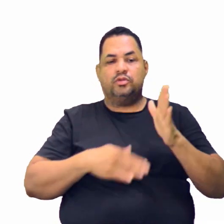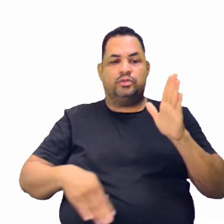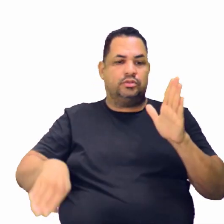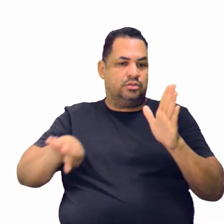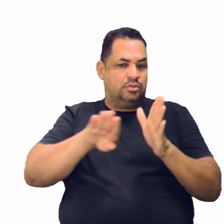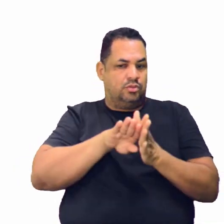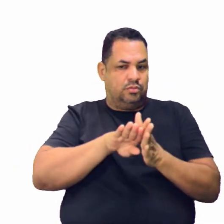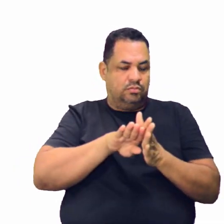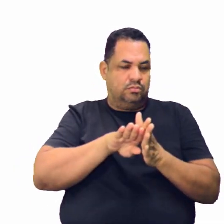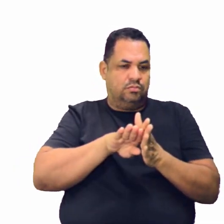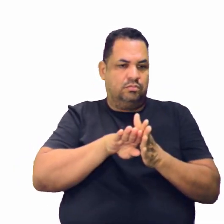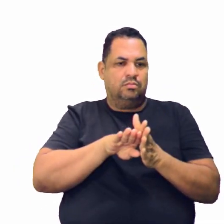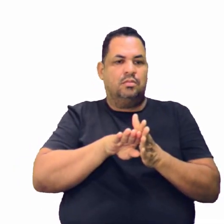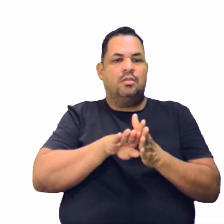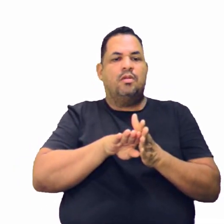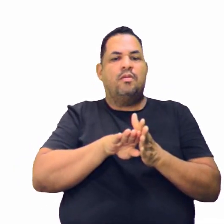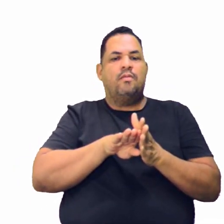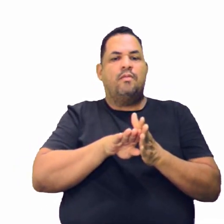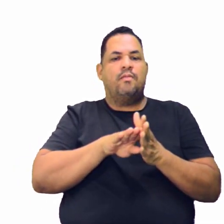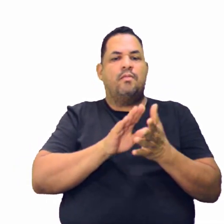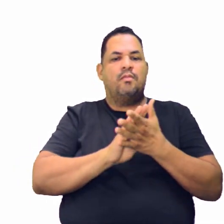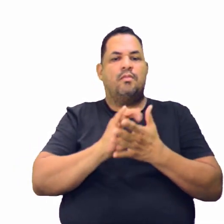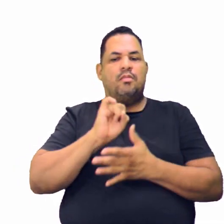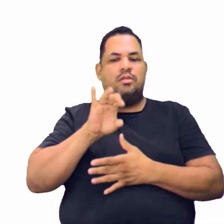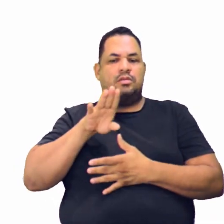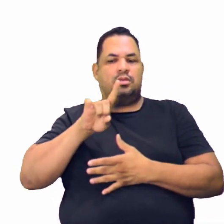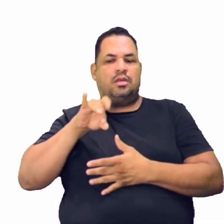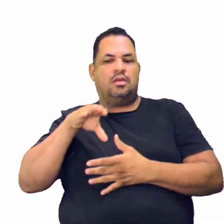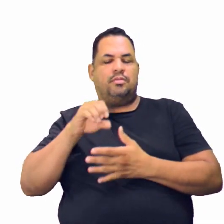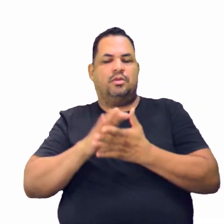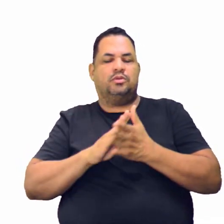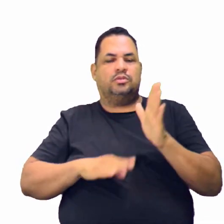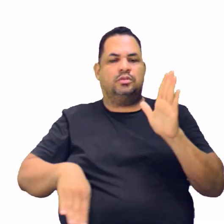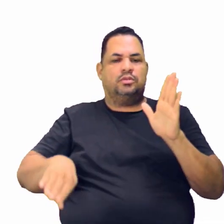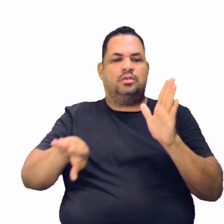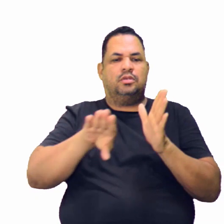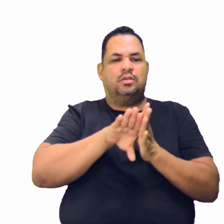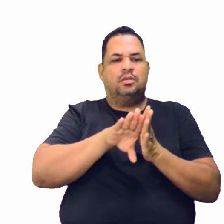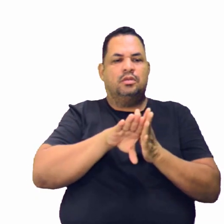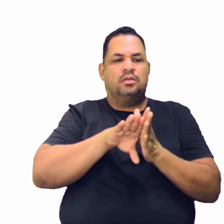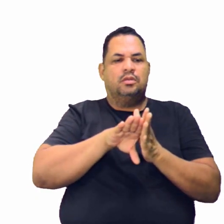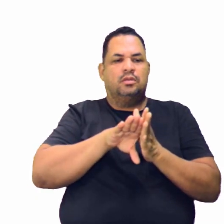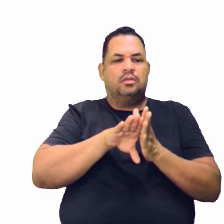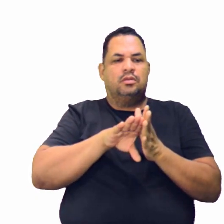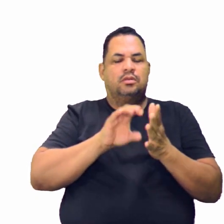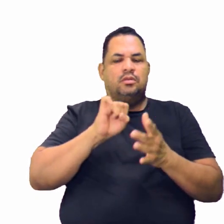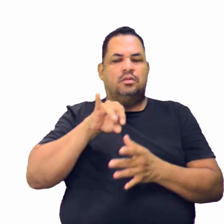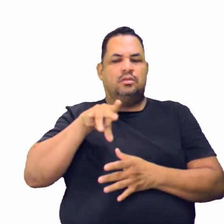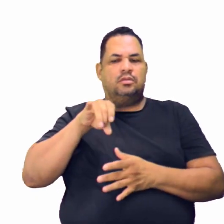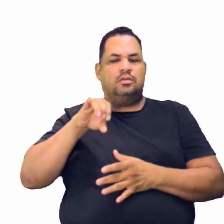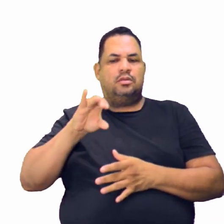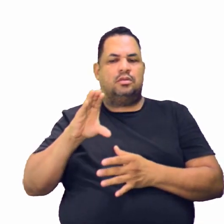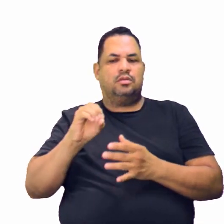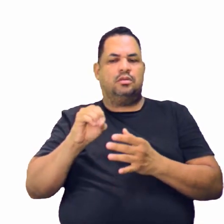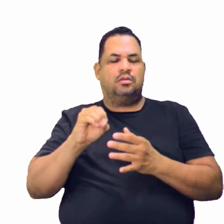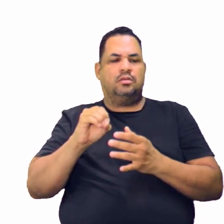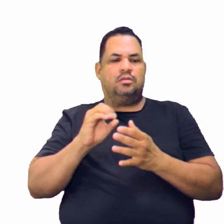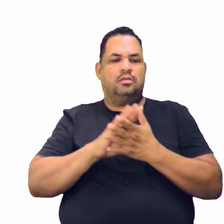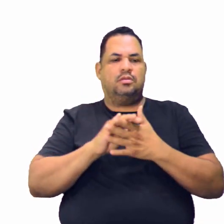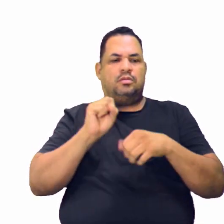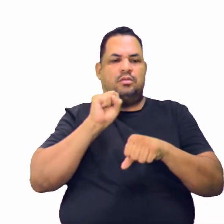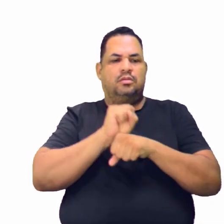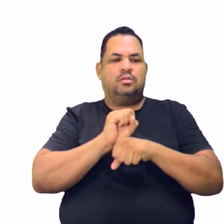a mesma coisa que eu colocasse assim. Sâmio chegou. Então, Sâmio é o quê? É